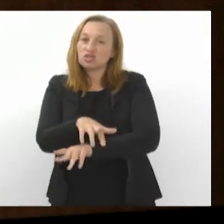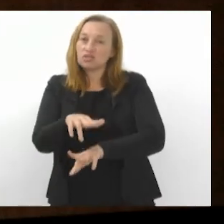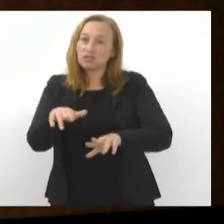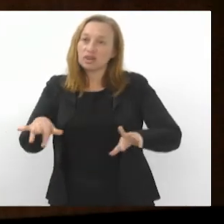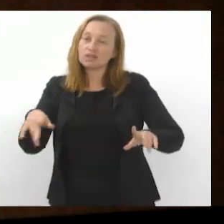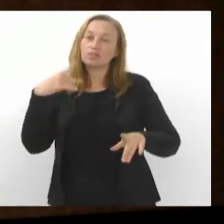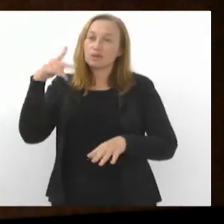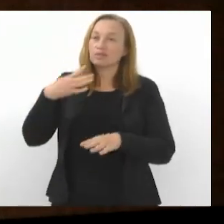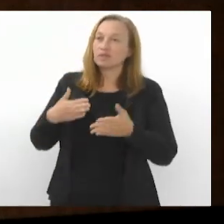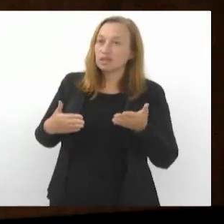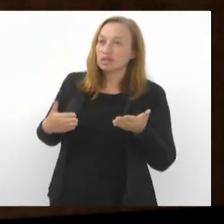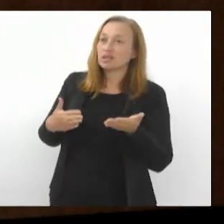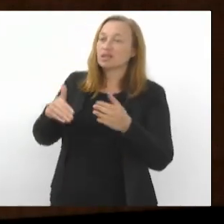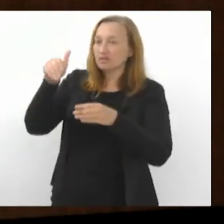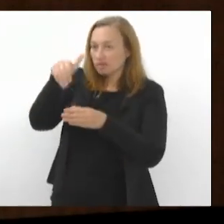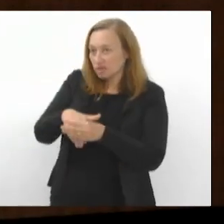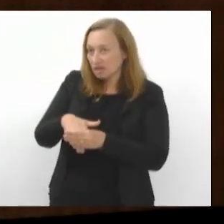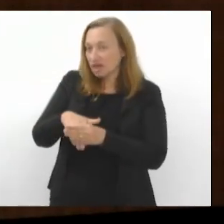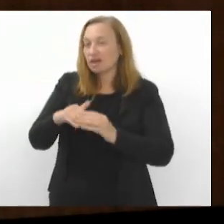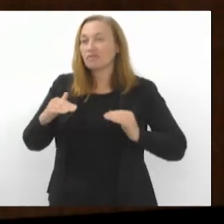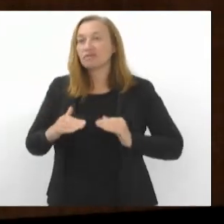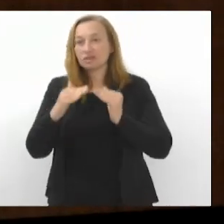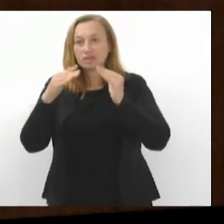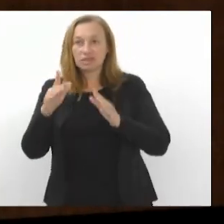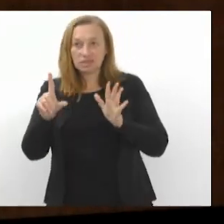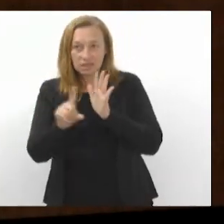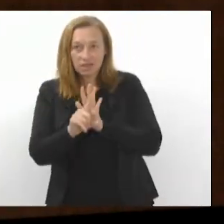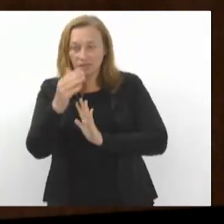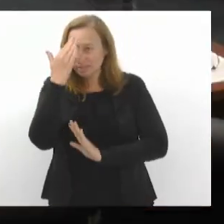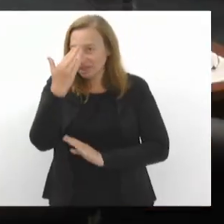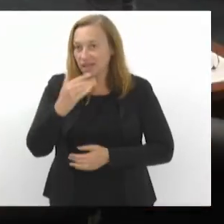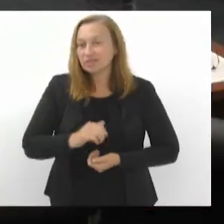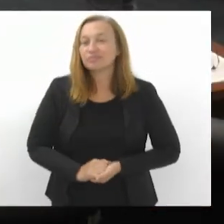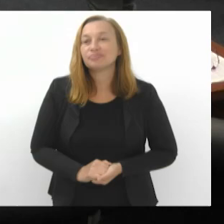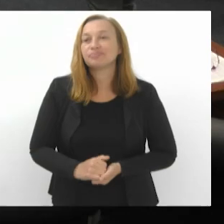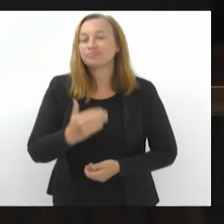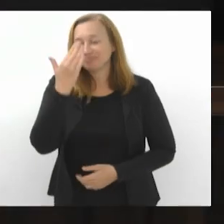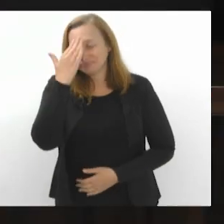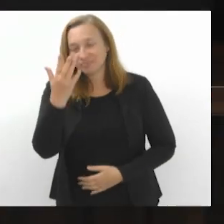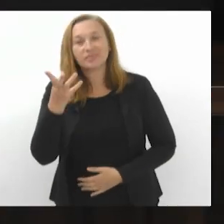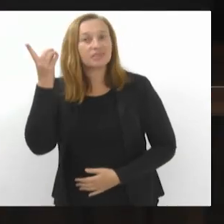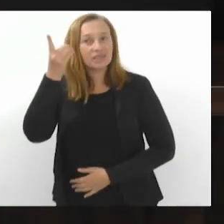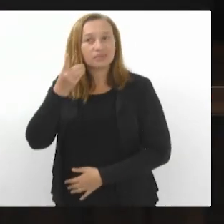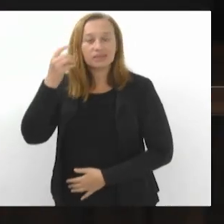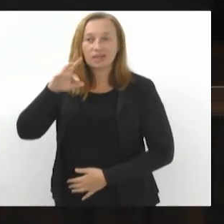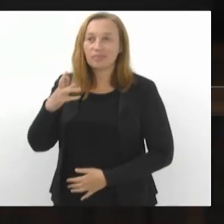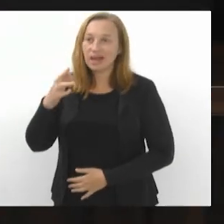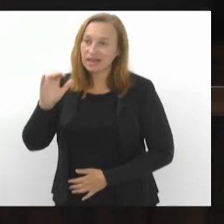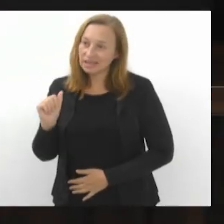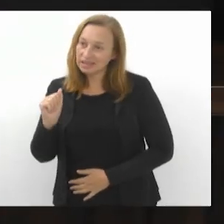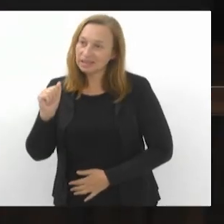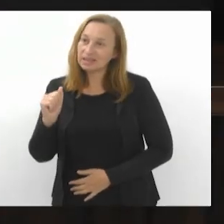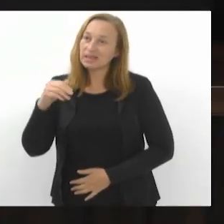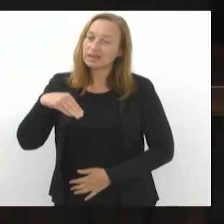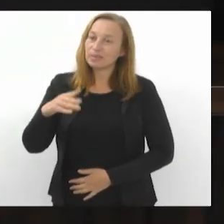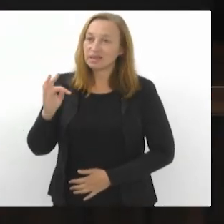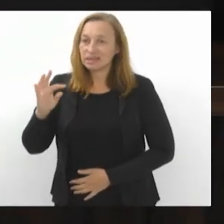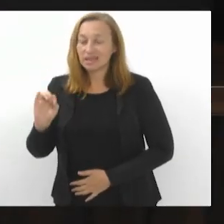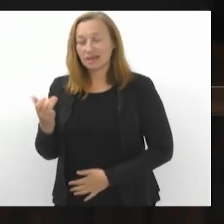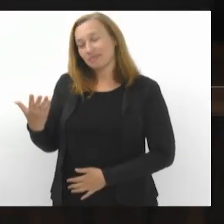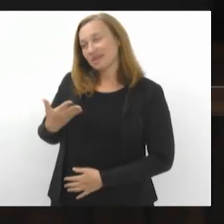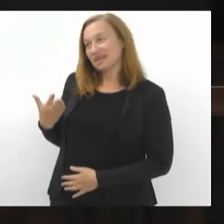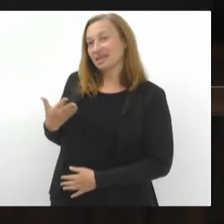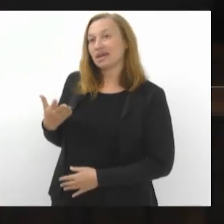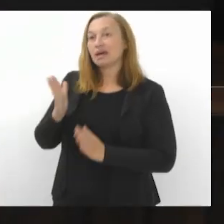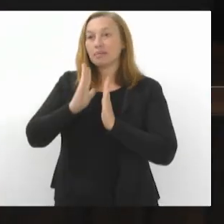parlamentares que votaram a favor desta lei. Obrigada. Obrigado a Vossa Excelência, a deputada Marina, do MST, querida amiga.